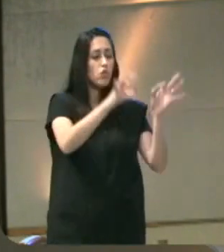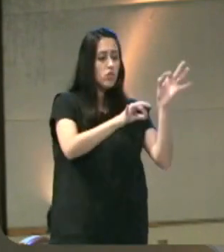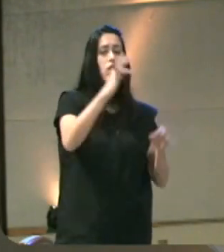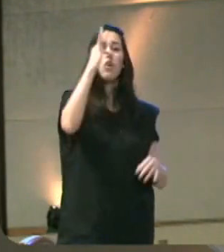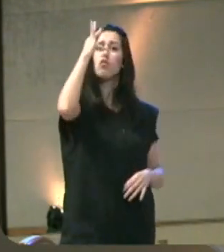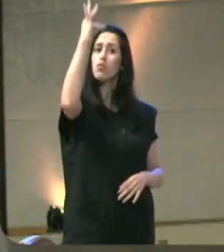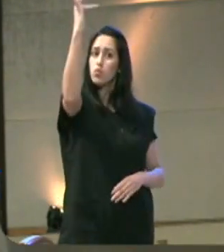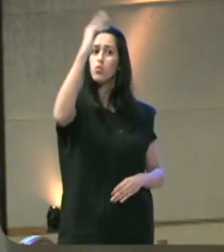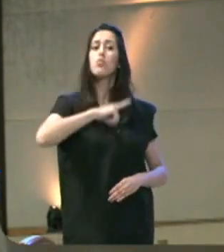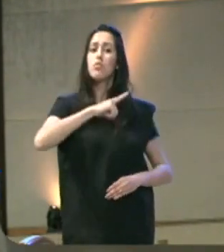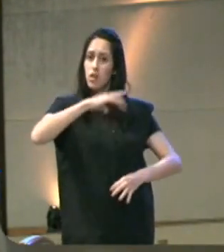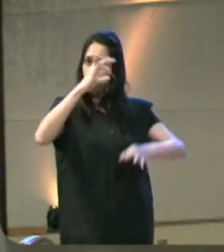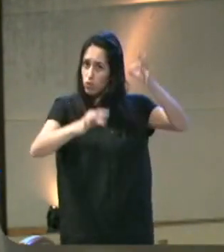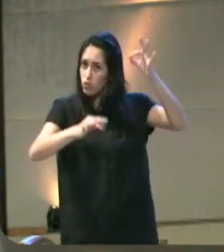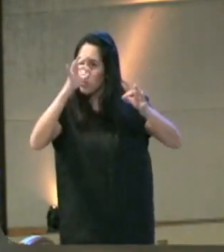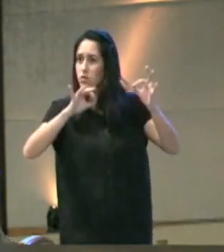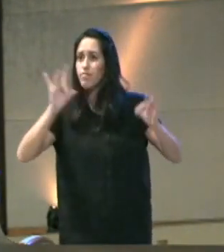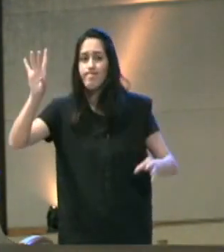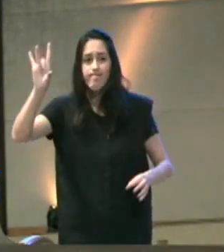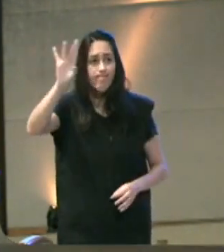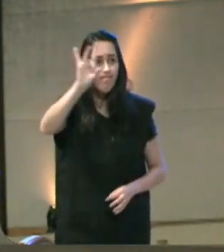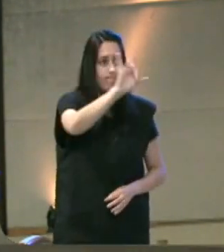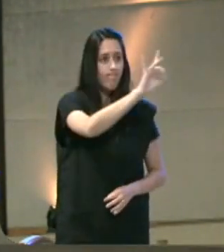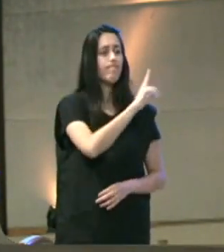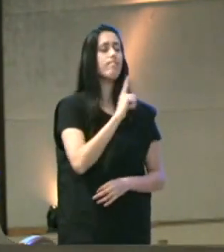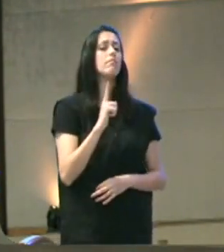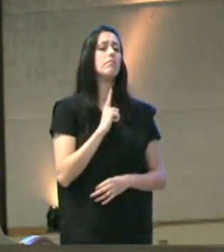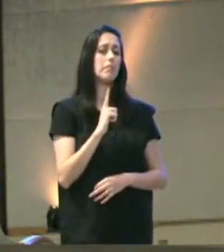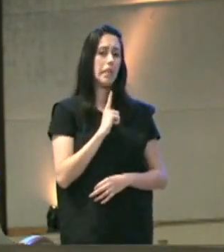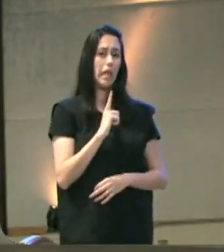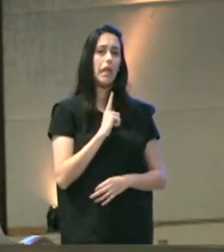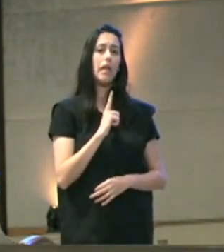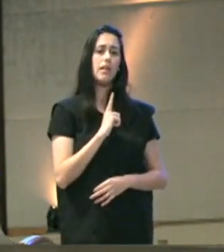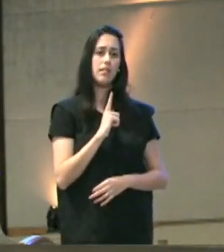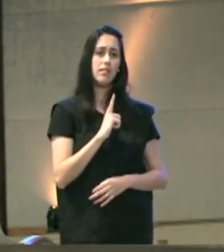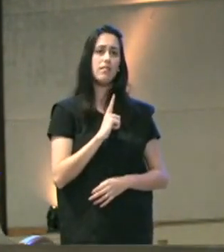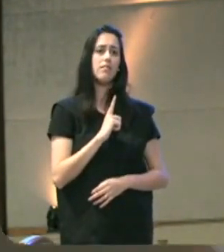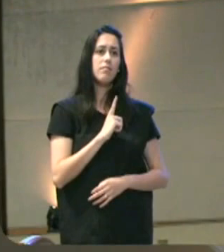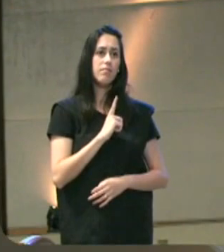juízo final nessa história da humanidade.